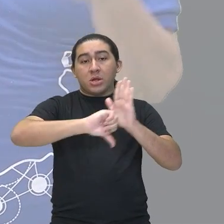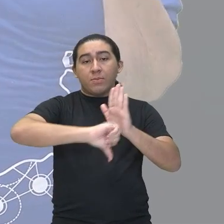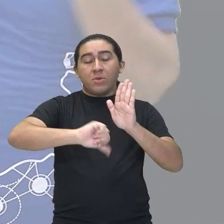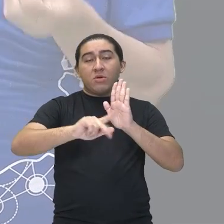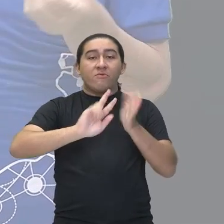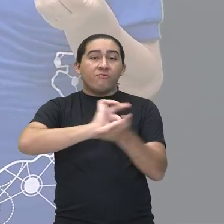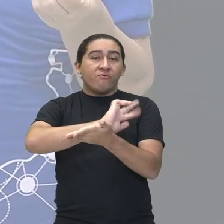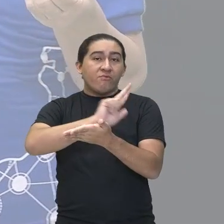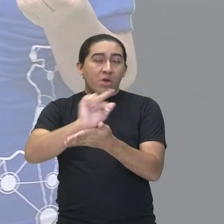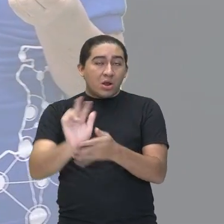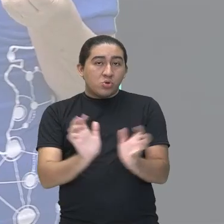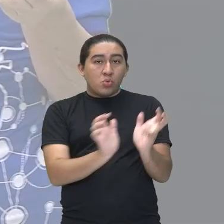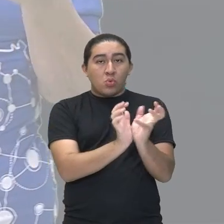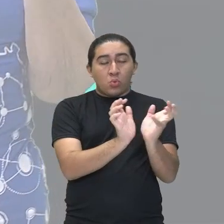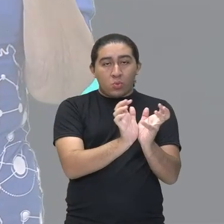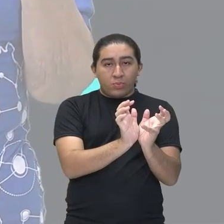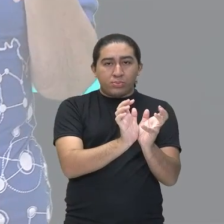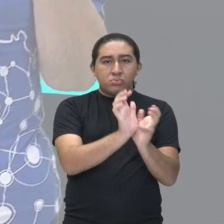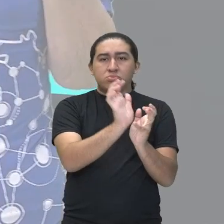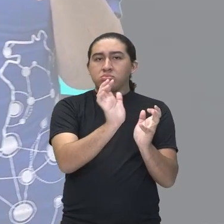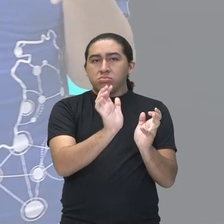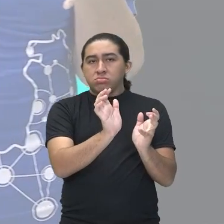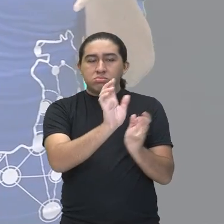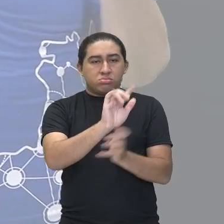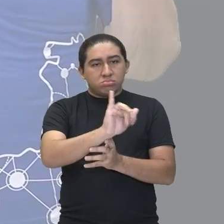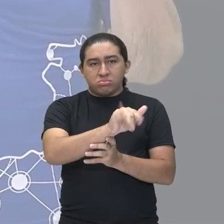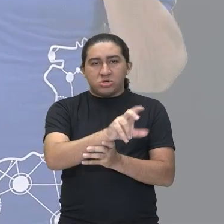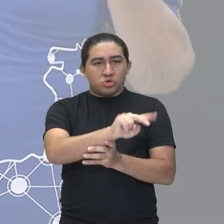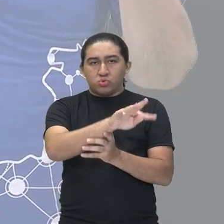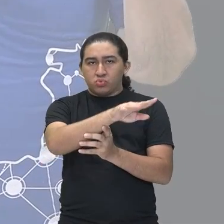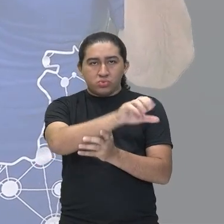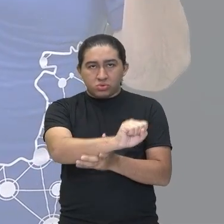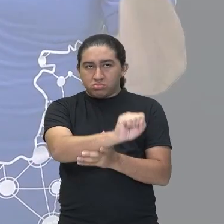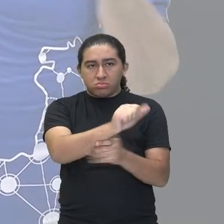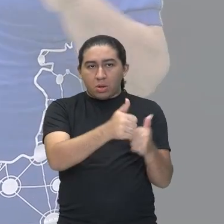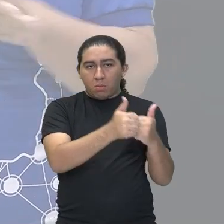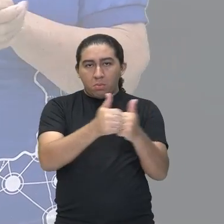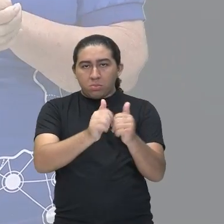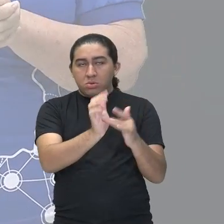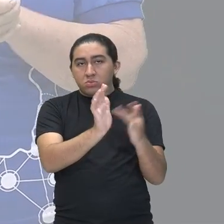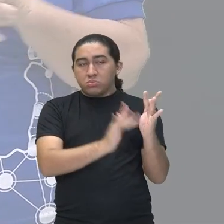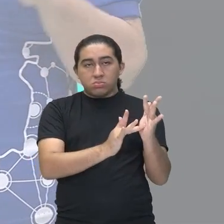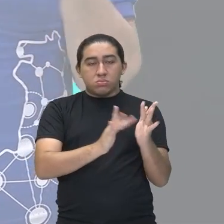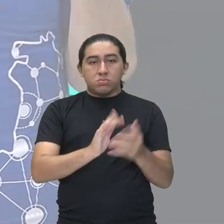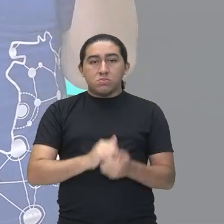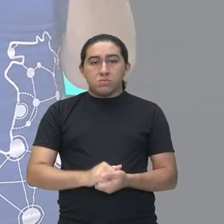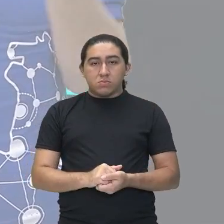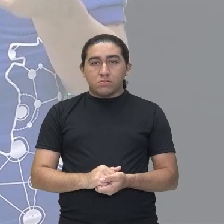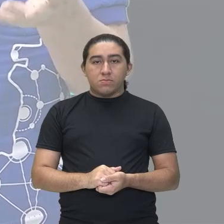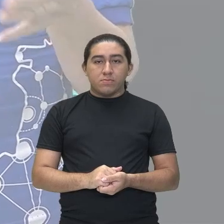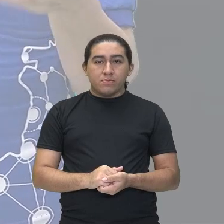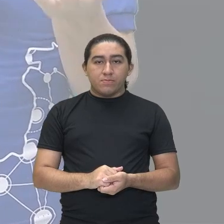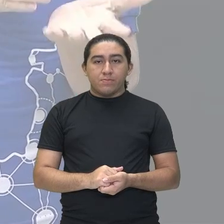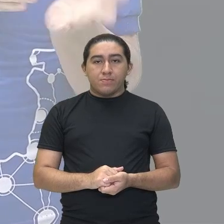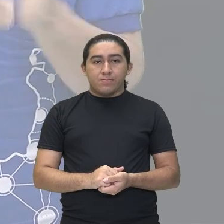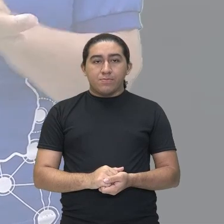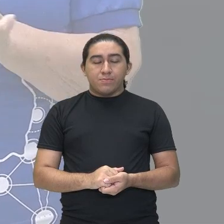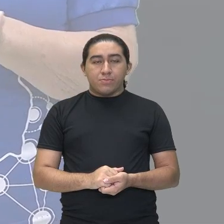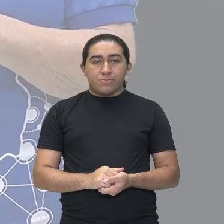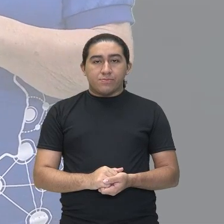Jesus. Do que se fala sobre isso? De que se trata isso? Os crimes da Companhia de Jesus. Então, nós já estudamos